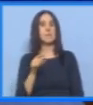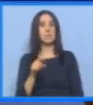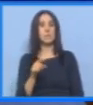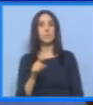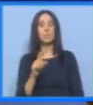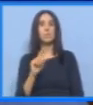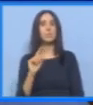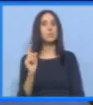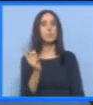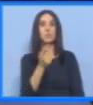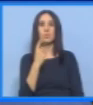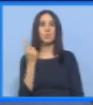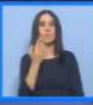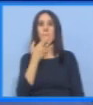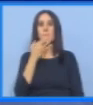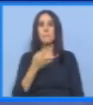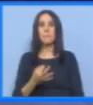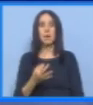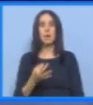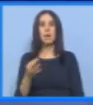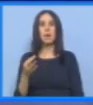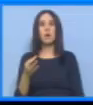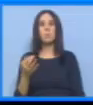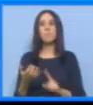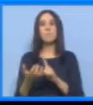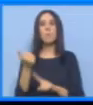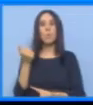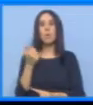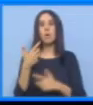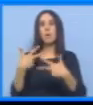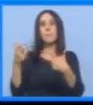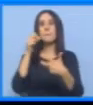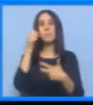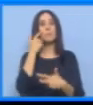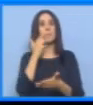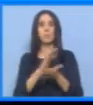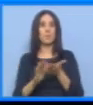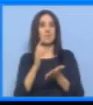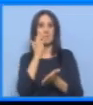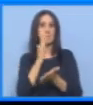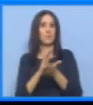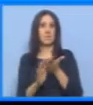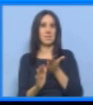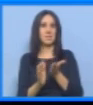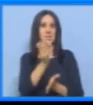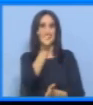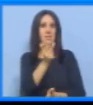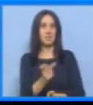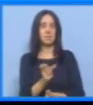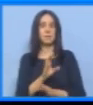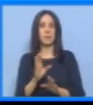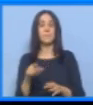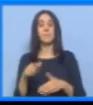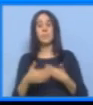toda a gente chegou ainda a esta conclusão porque não o conhece. Ora, o entrar